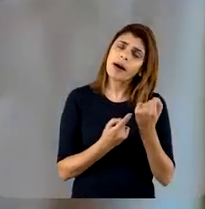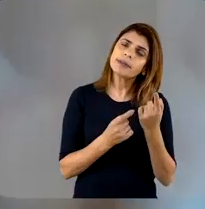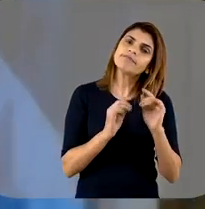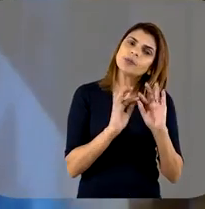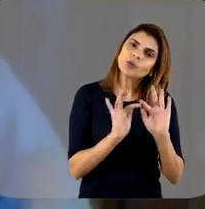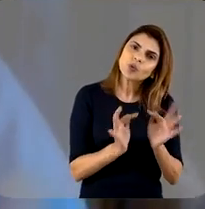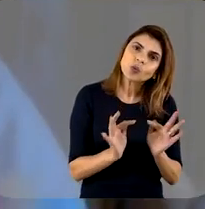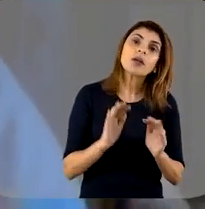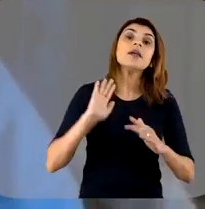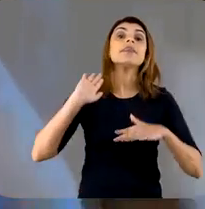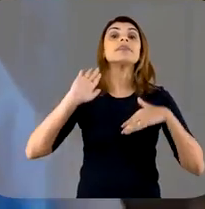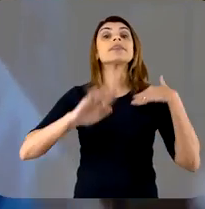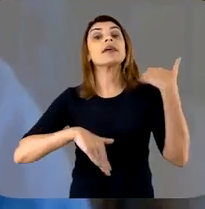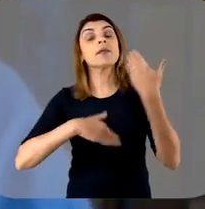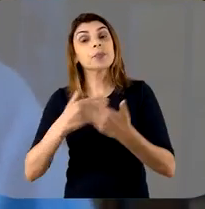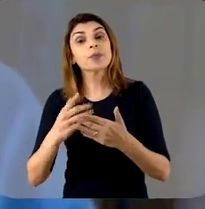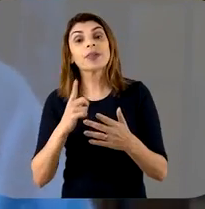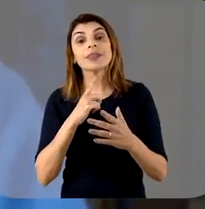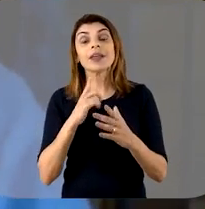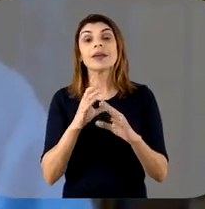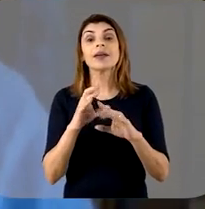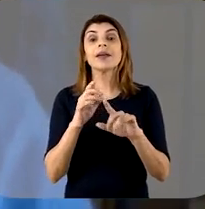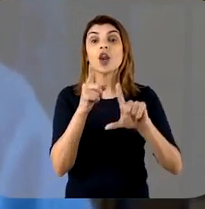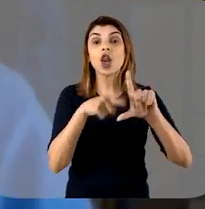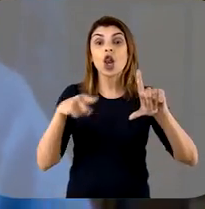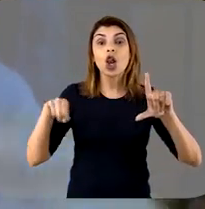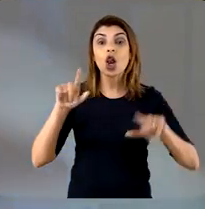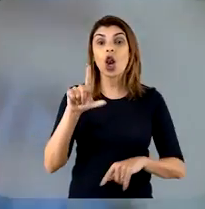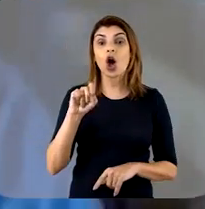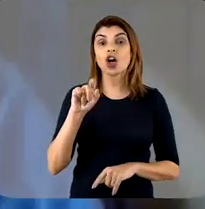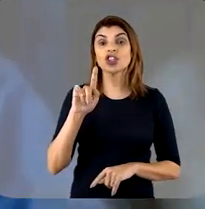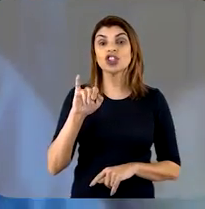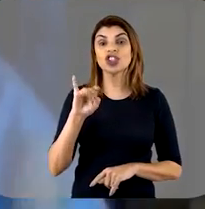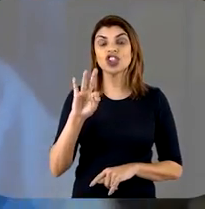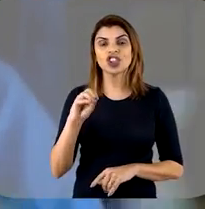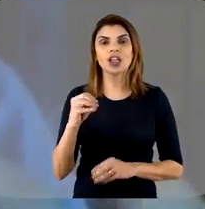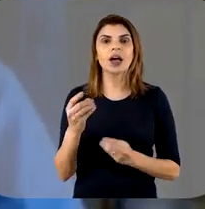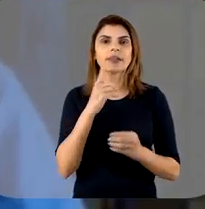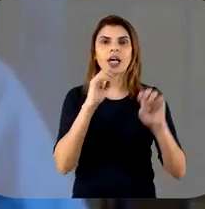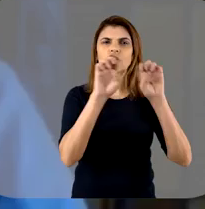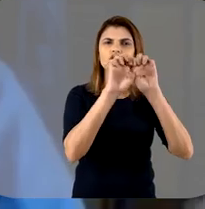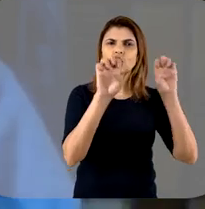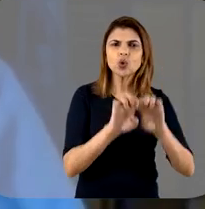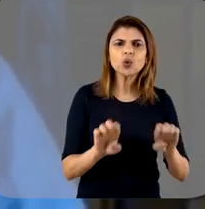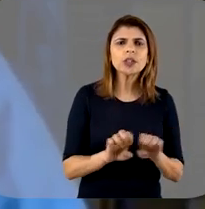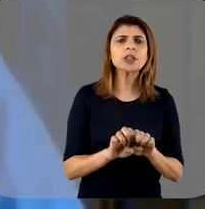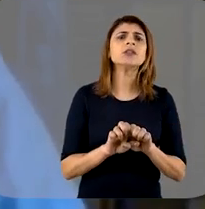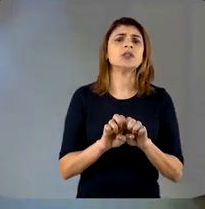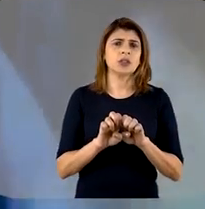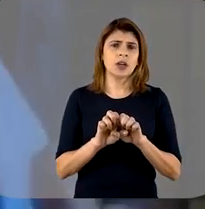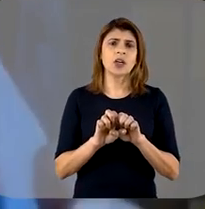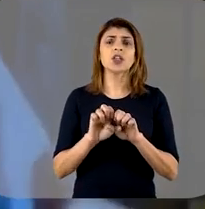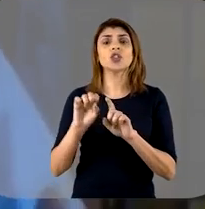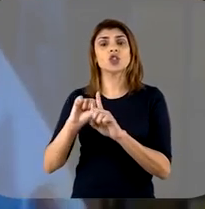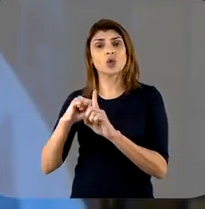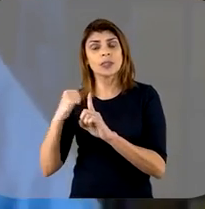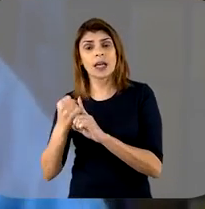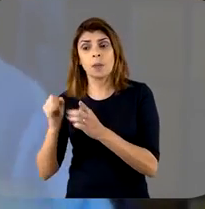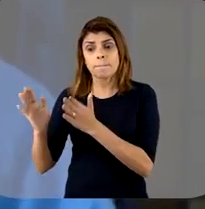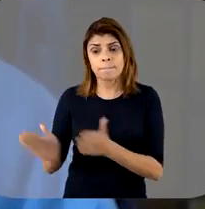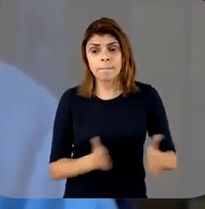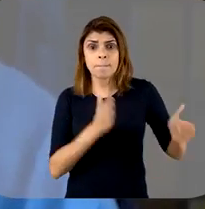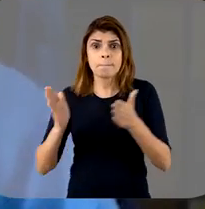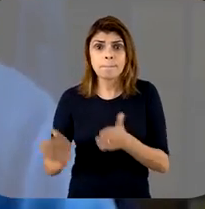E depois vem toda uma questão de logística, né? De estrutura de cada sociedade, de produção, né? E